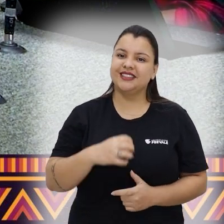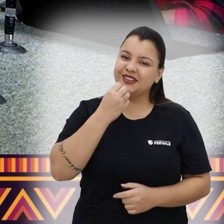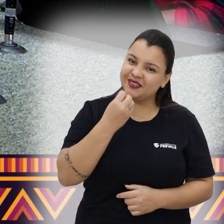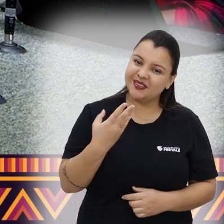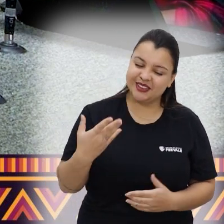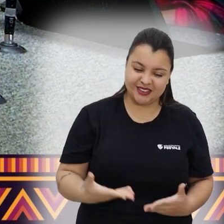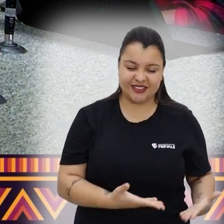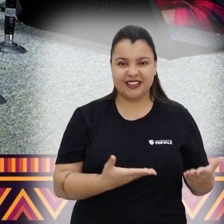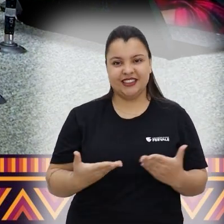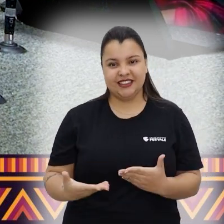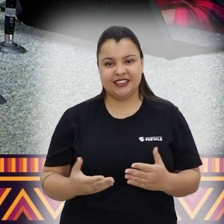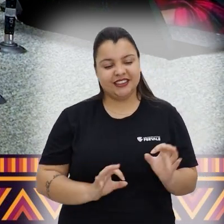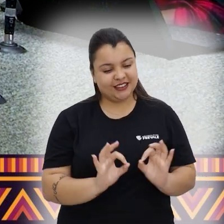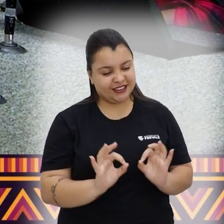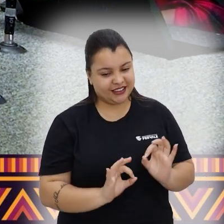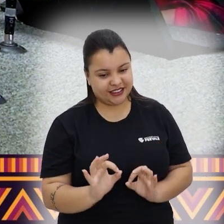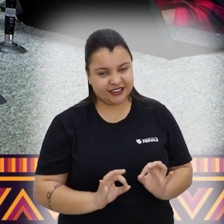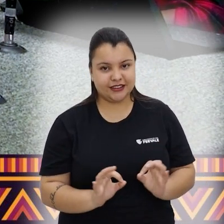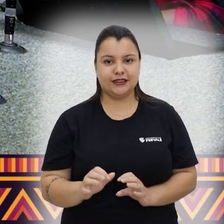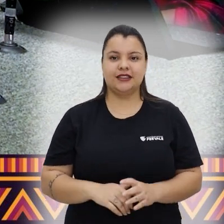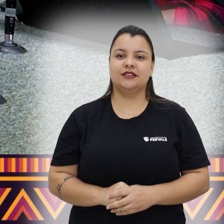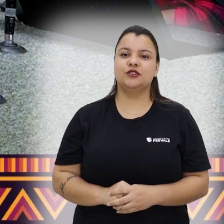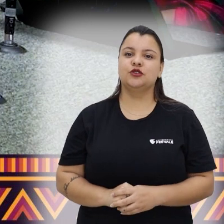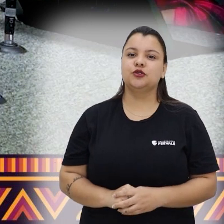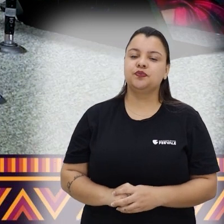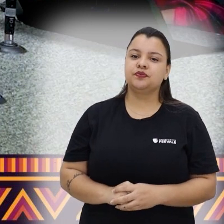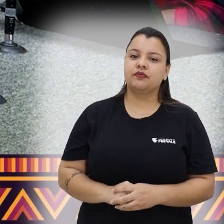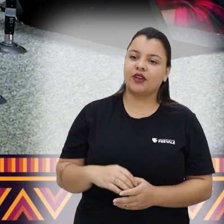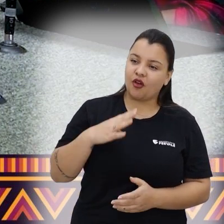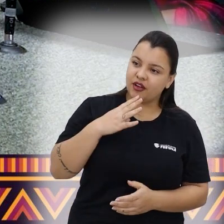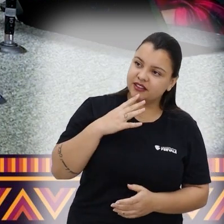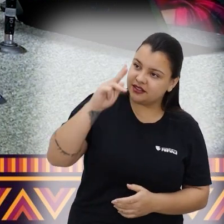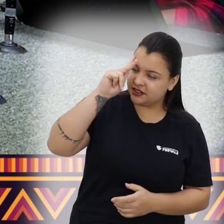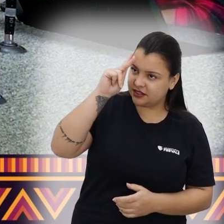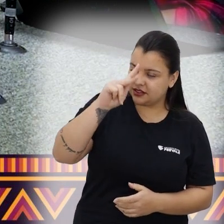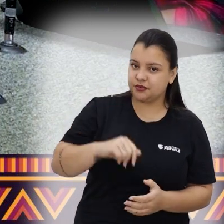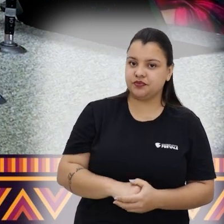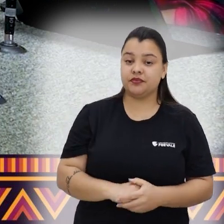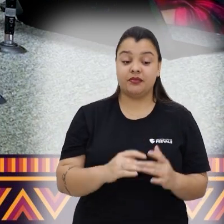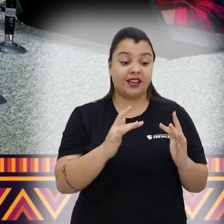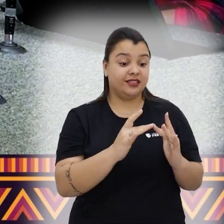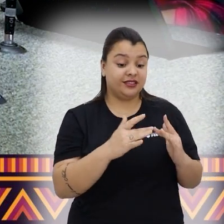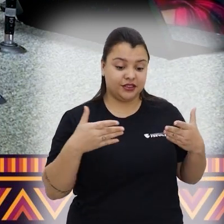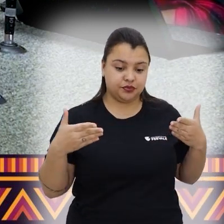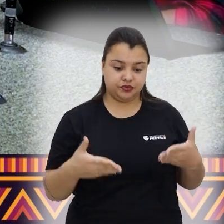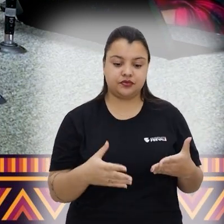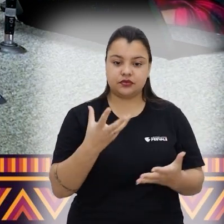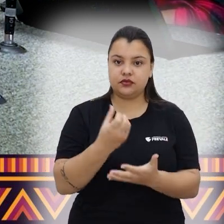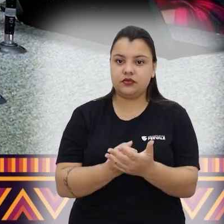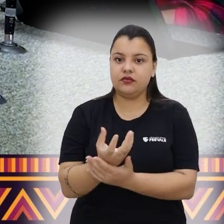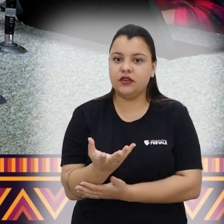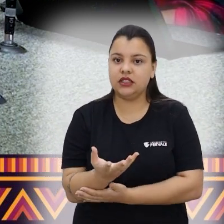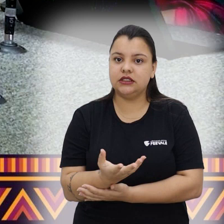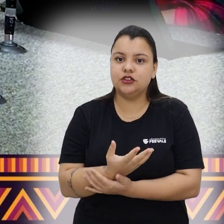gente está se organizando, estamos nos aquilombando, né? E esses encontros do podcast é muito isso, né? Que nos traz